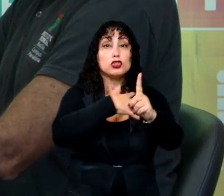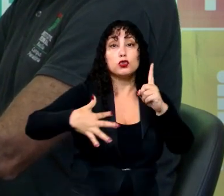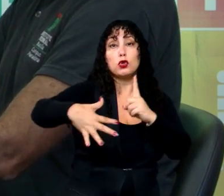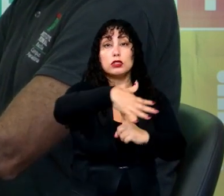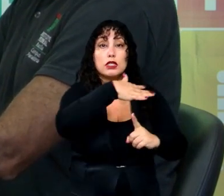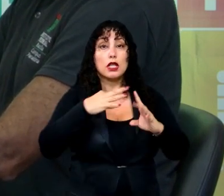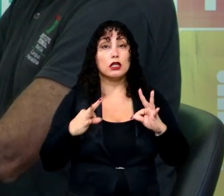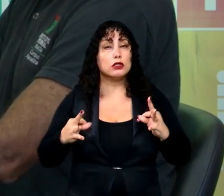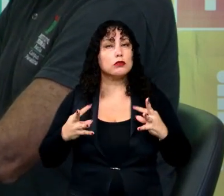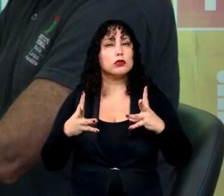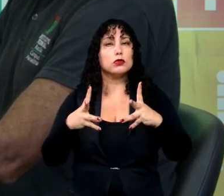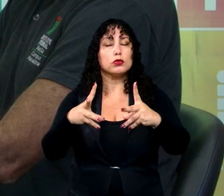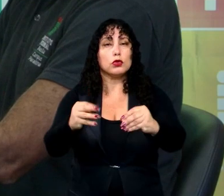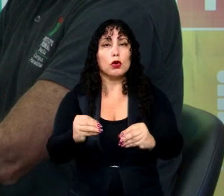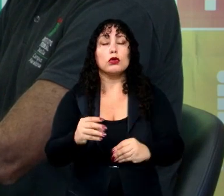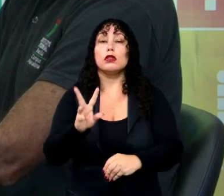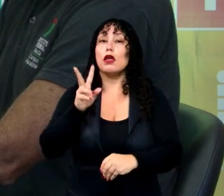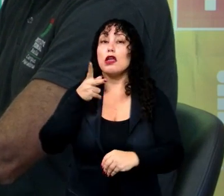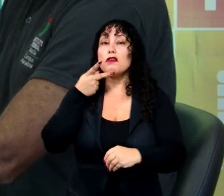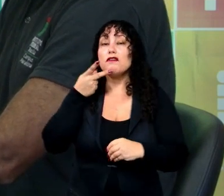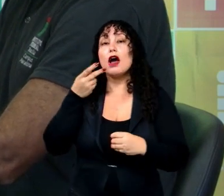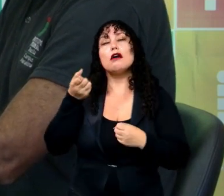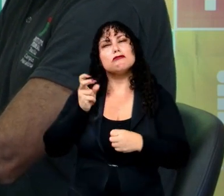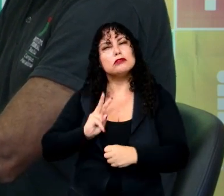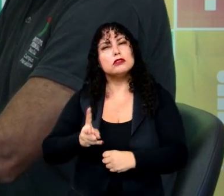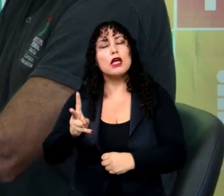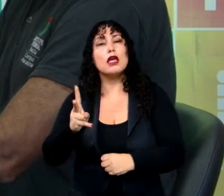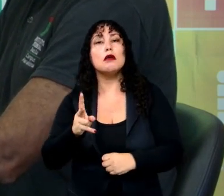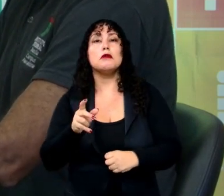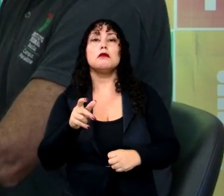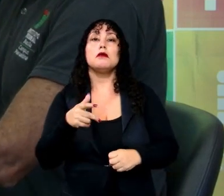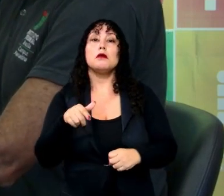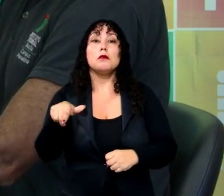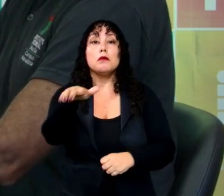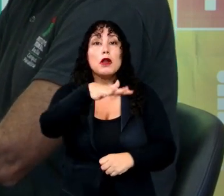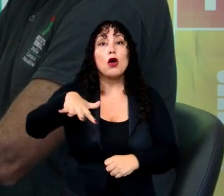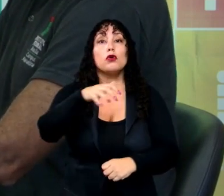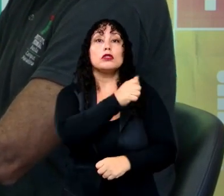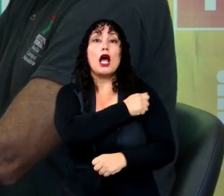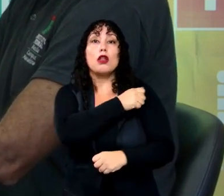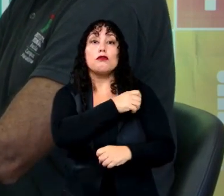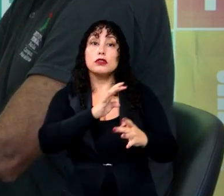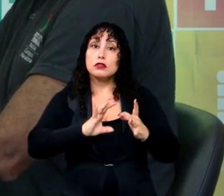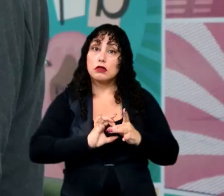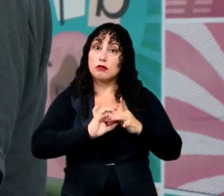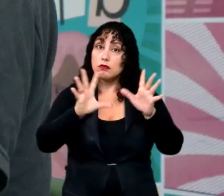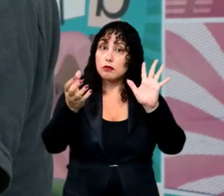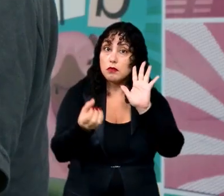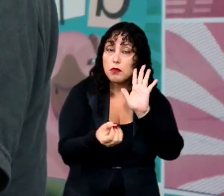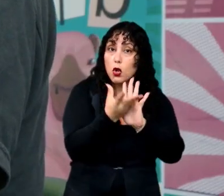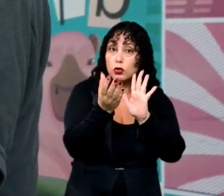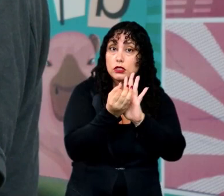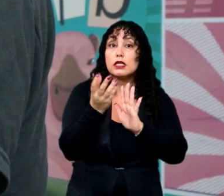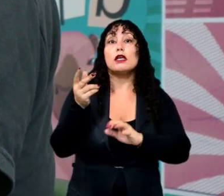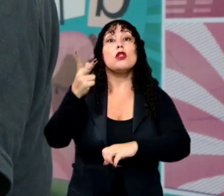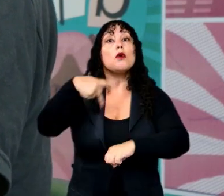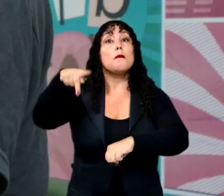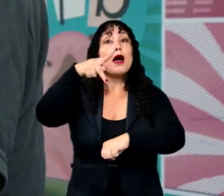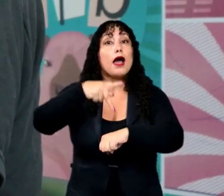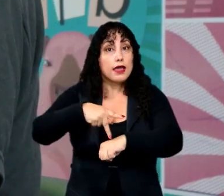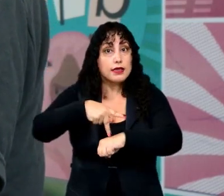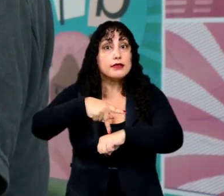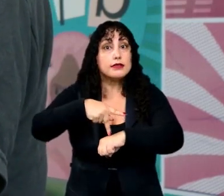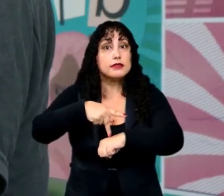todo tá eu falo sempre que para eles né que você é autorizado a produzir algo no país não quer dizer que